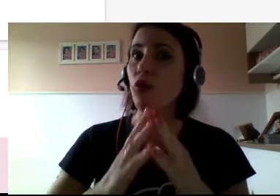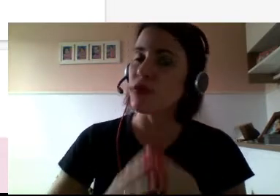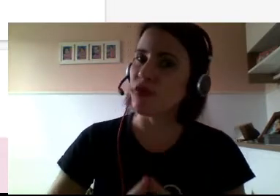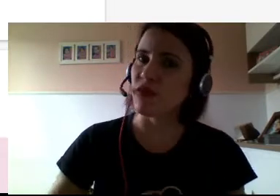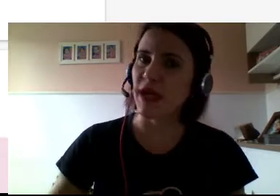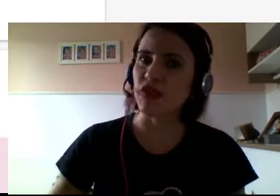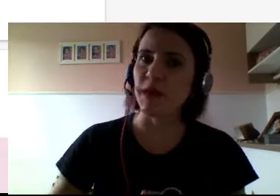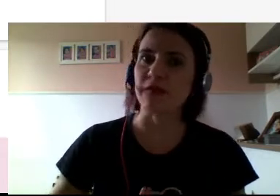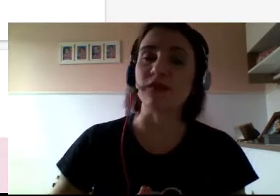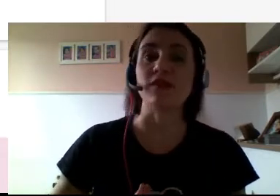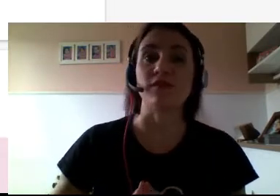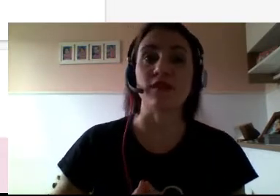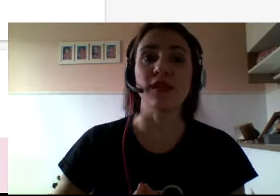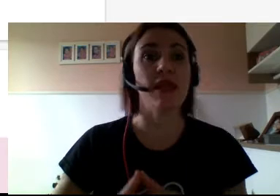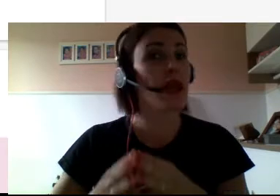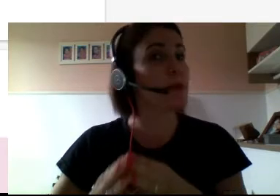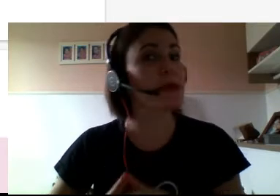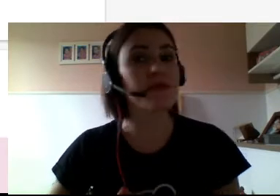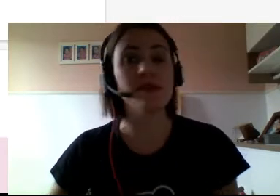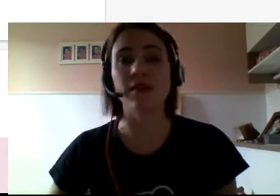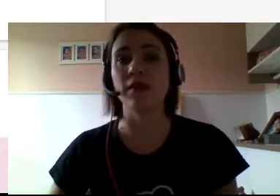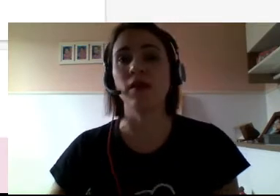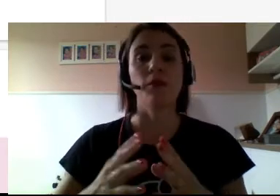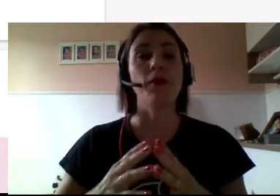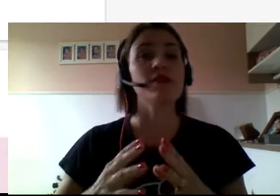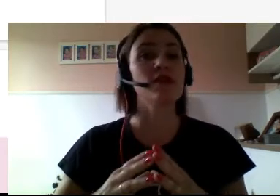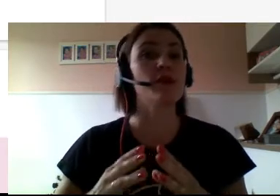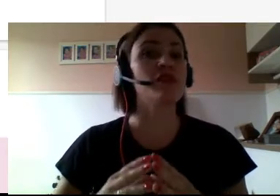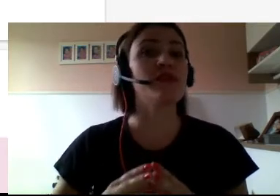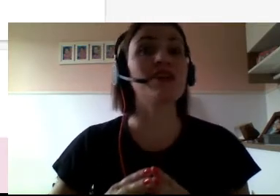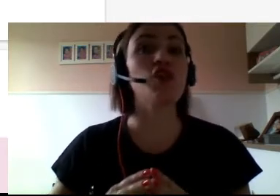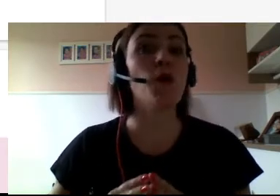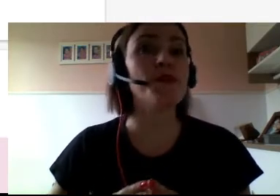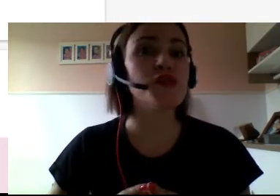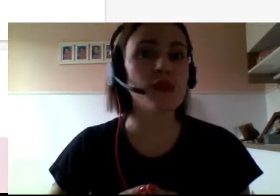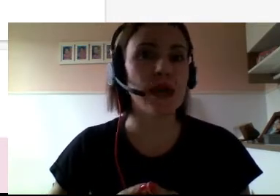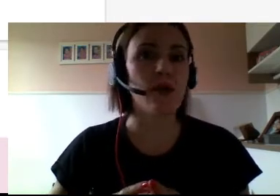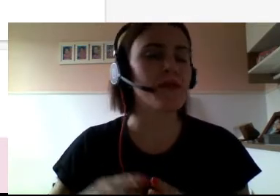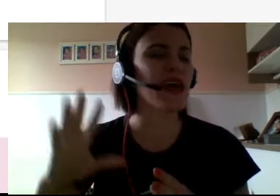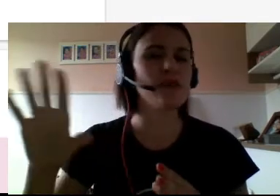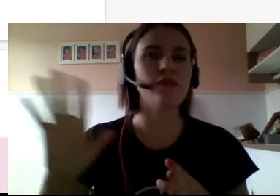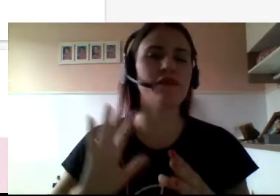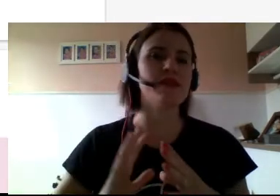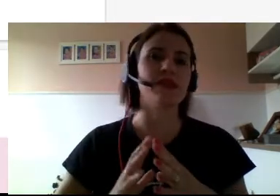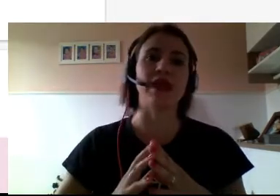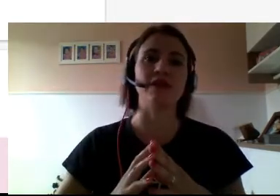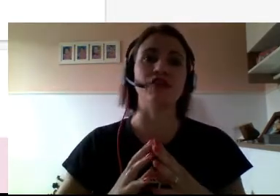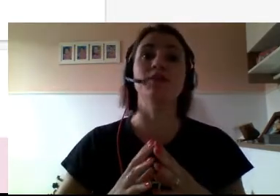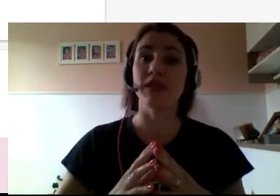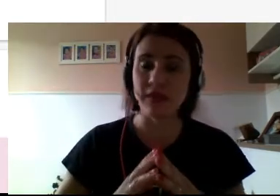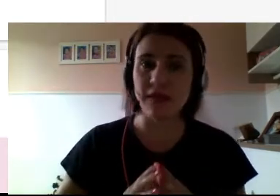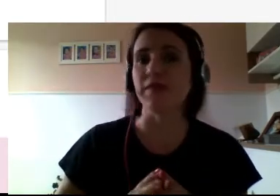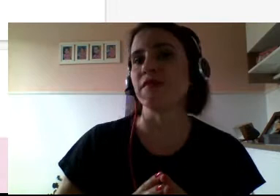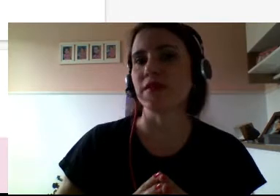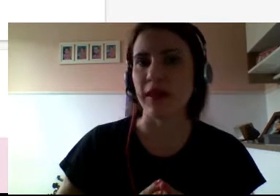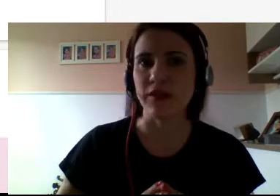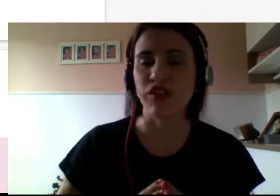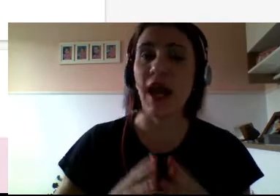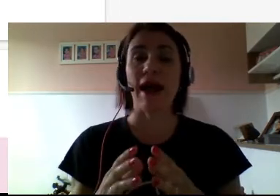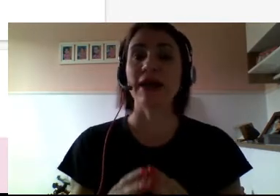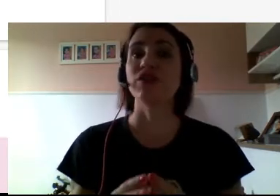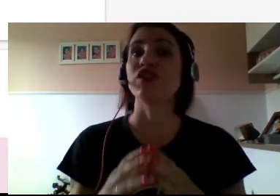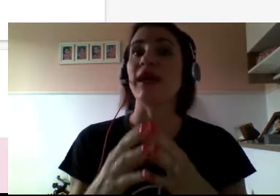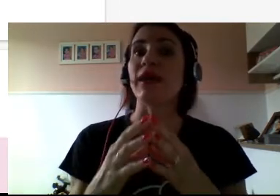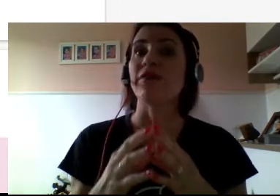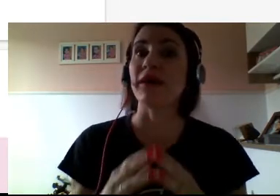que a tia Carol coloca uma atividade para vocês fazerem é para fazer não pode ser uma atividade opcional eu vou fazer arte precisa